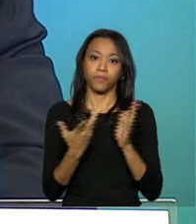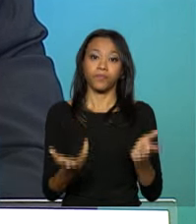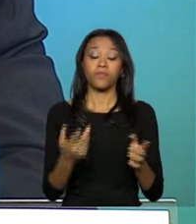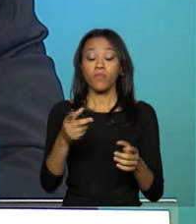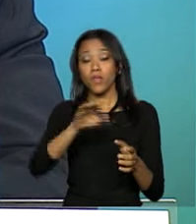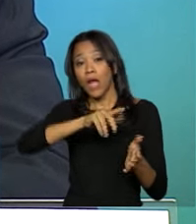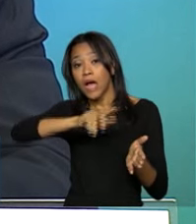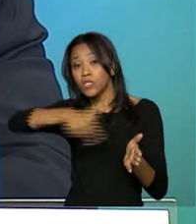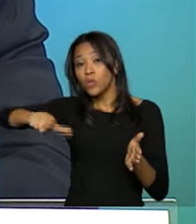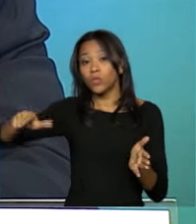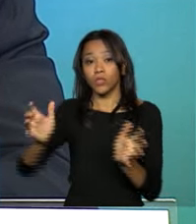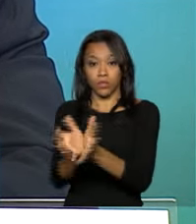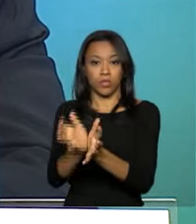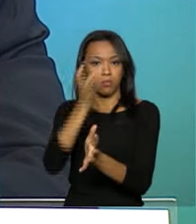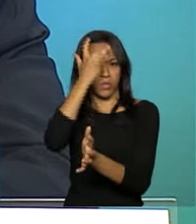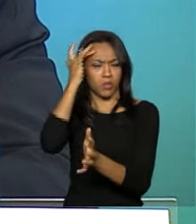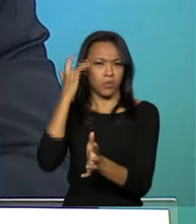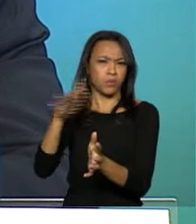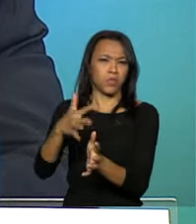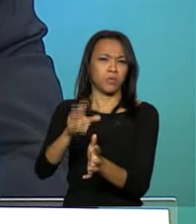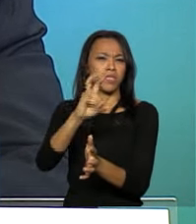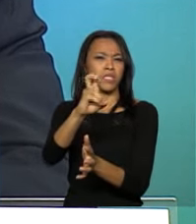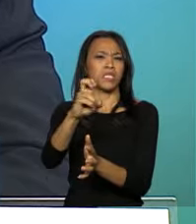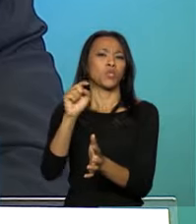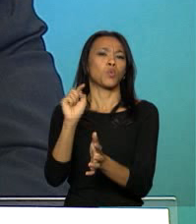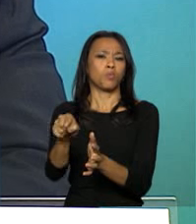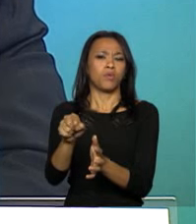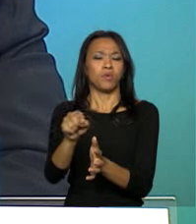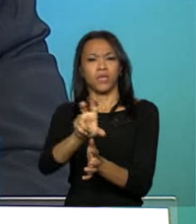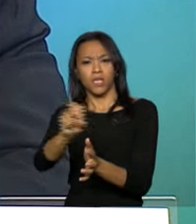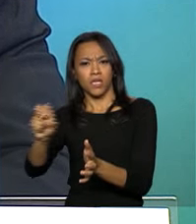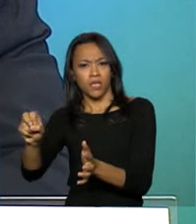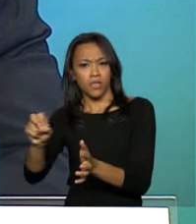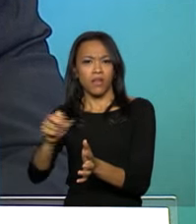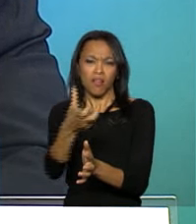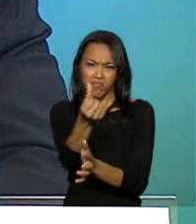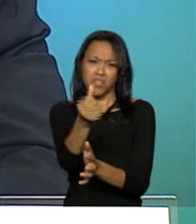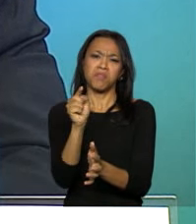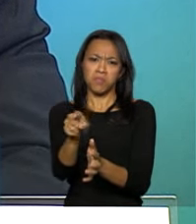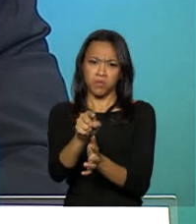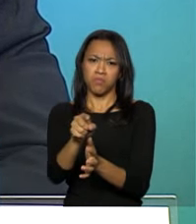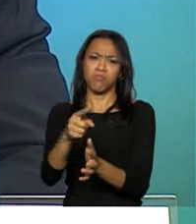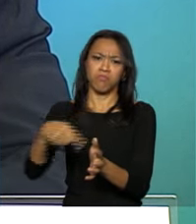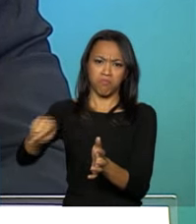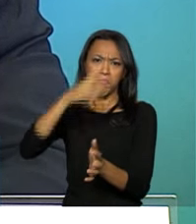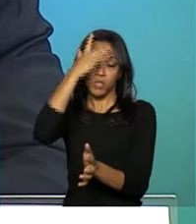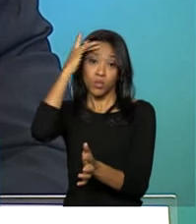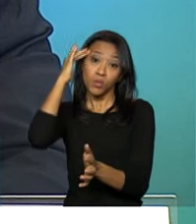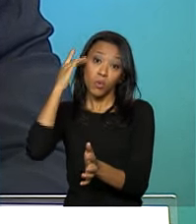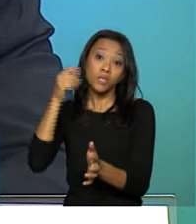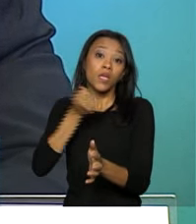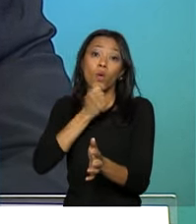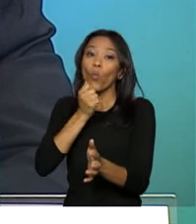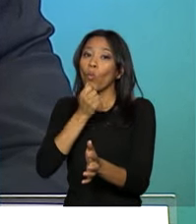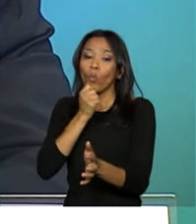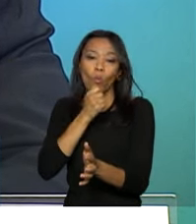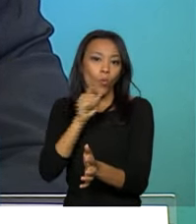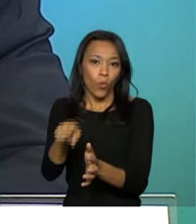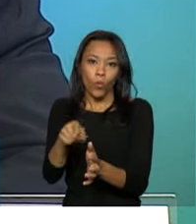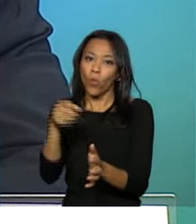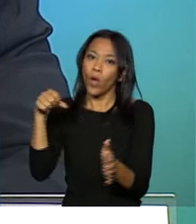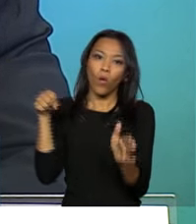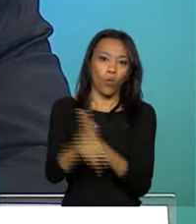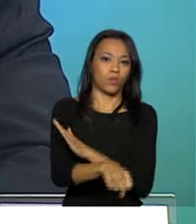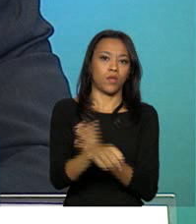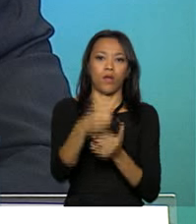que não são Funcionários Públicos algo em torno de de 5.500 a 6.000 pessoas Isso é uma informação pública eu posso te dar não ten essa